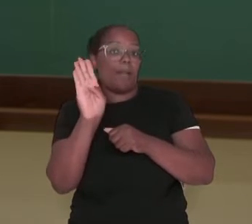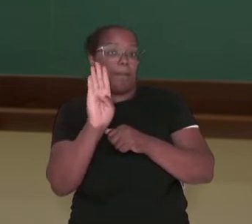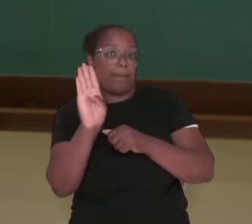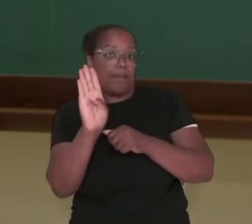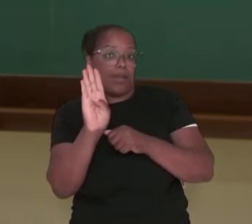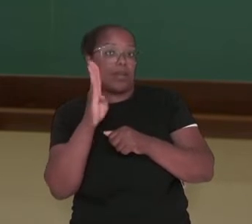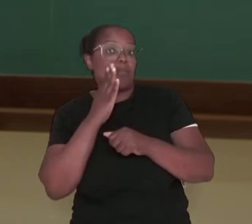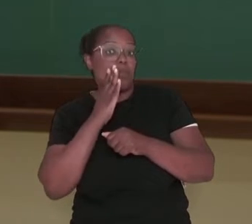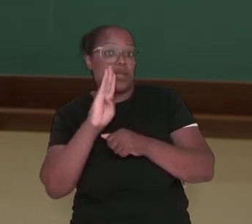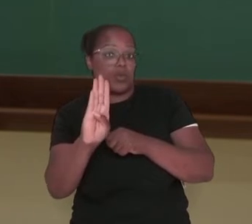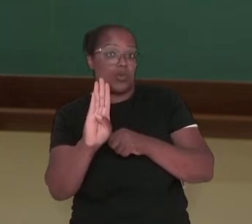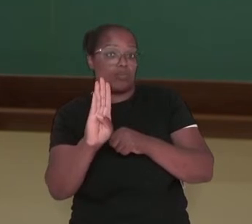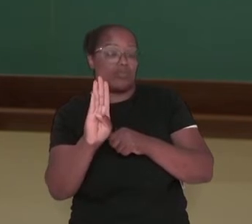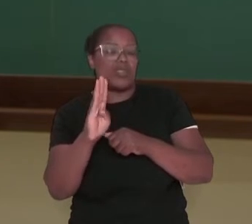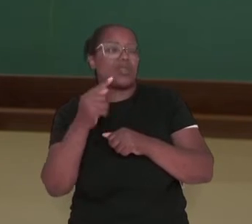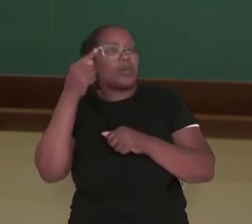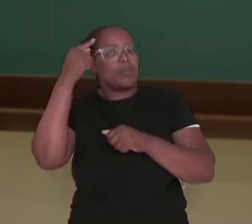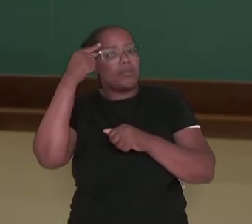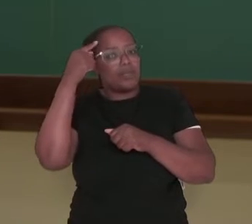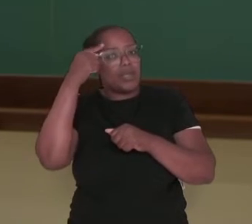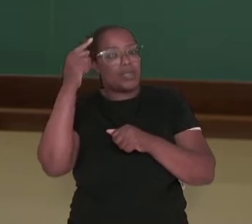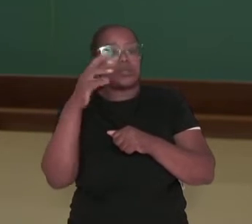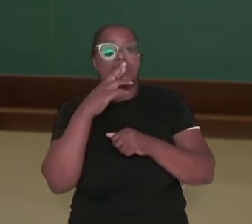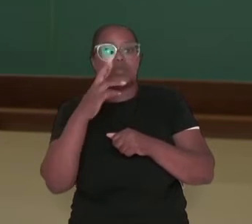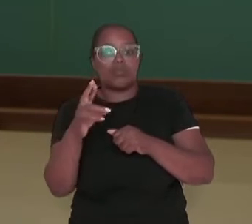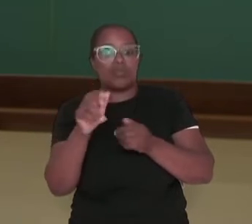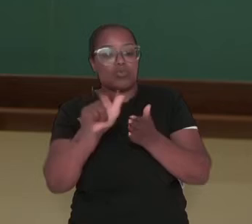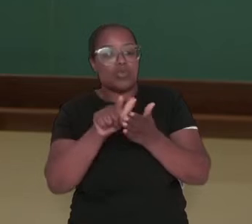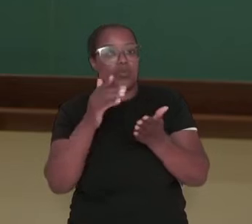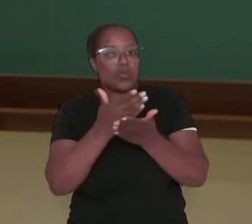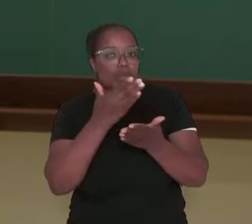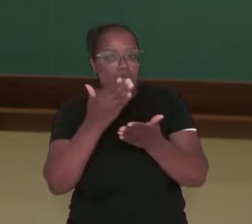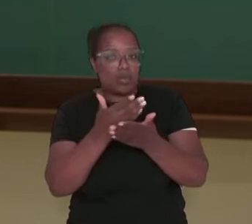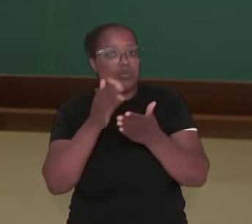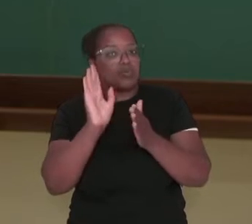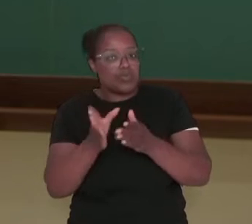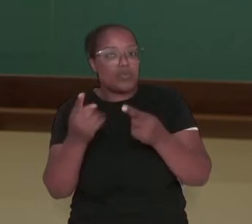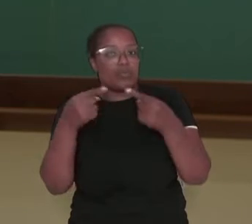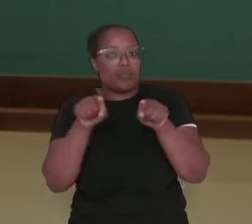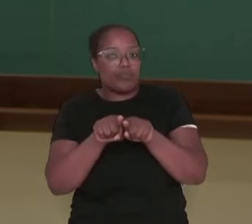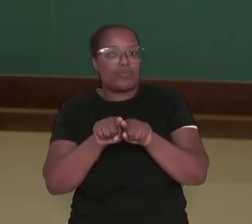de sinais. Então pense um pouquinho, responda no caderno e já já a gente volta.